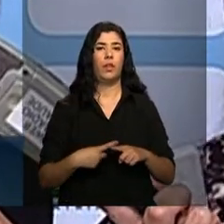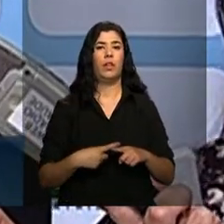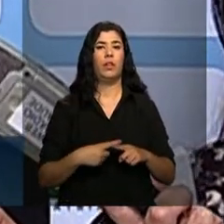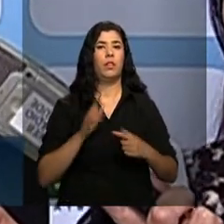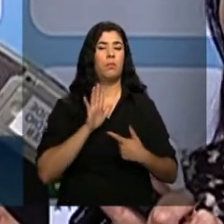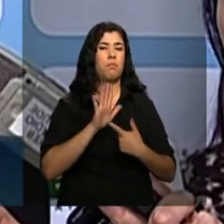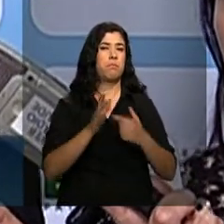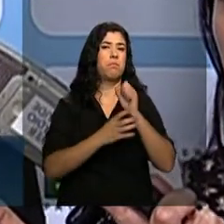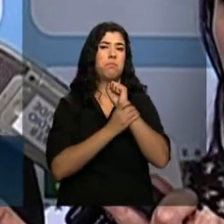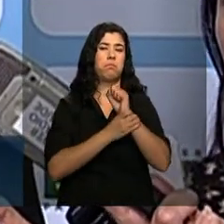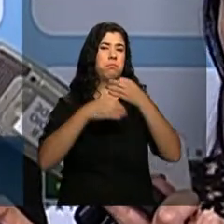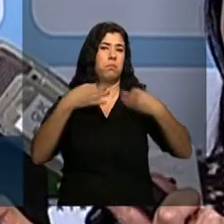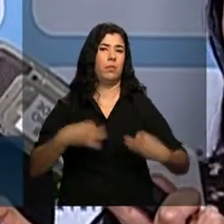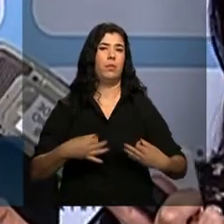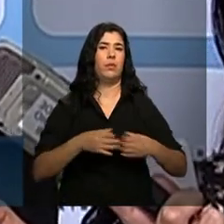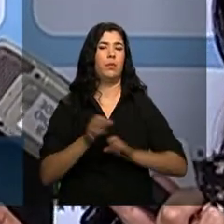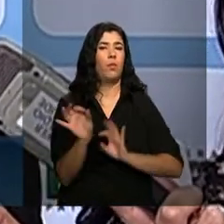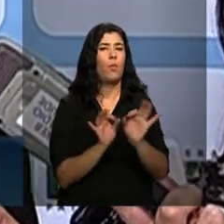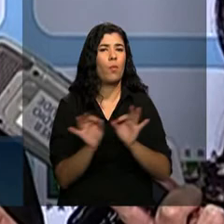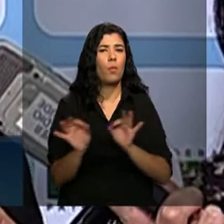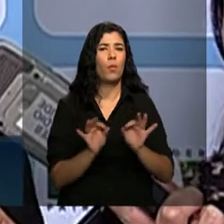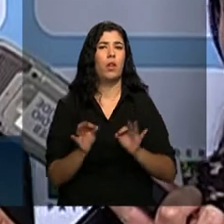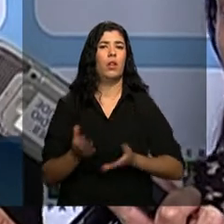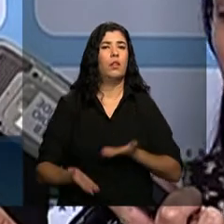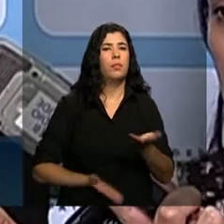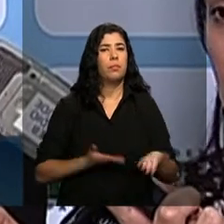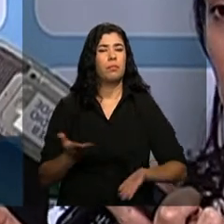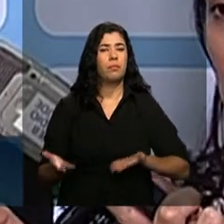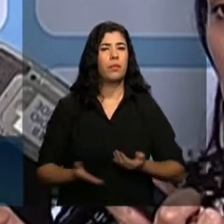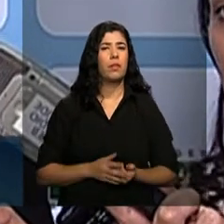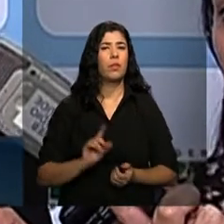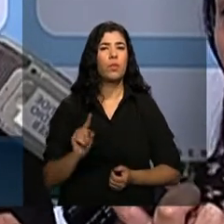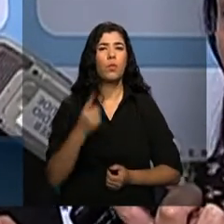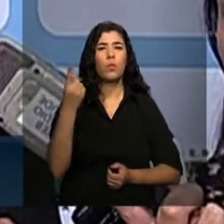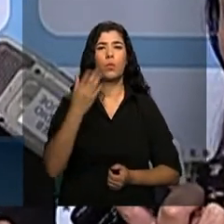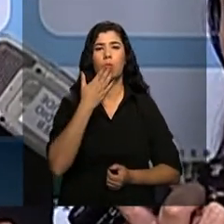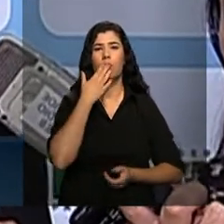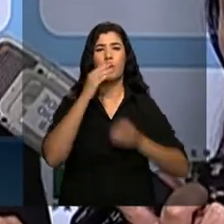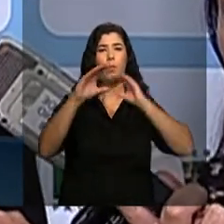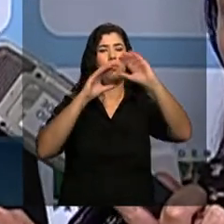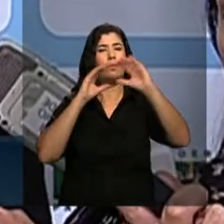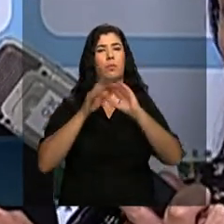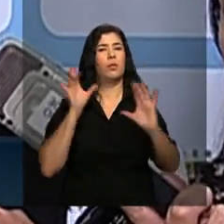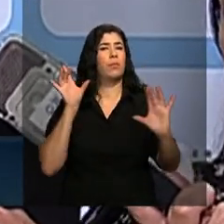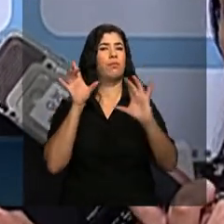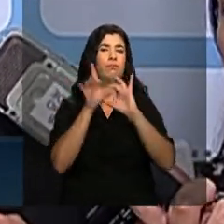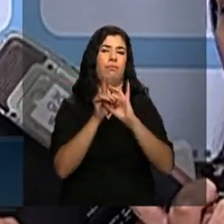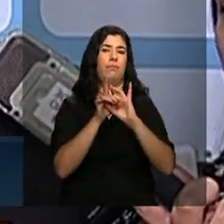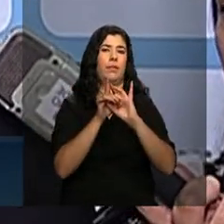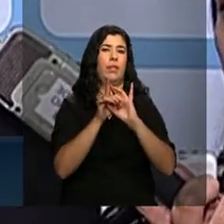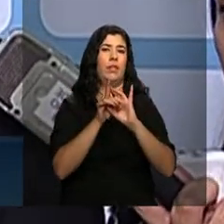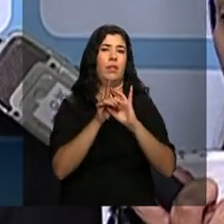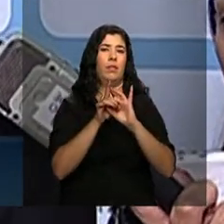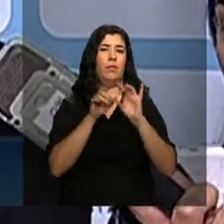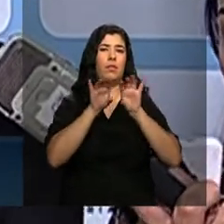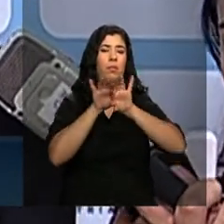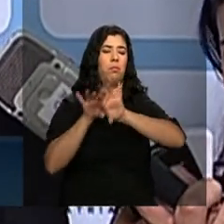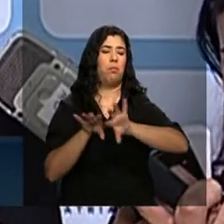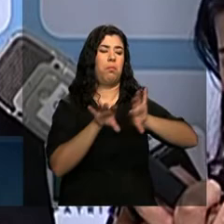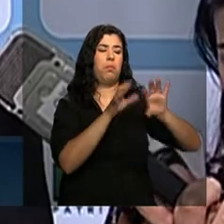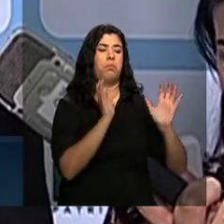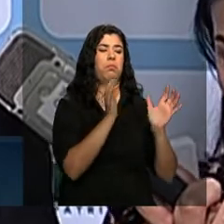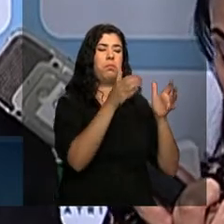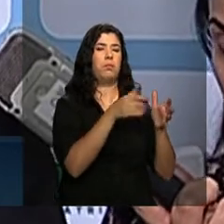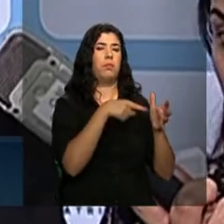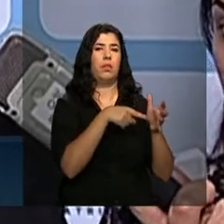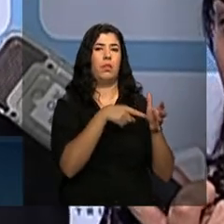traz muita segurança, organiza os serviços, permite uma linguagem única e vai integrar, quer dizer, não se trata de um sistema isolado, né, mas de um